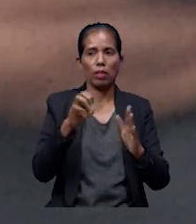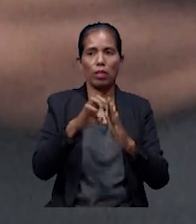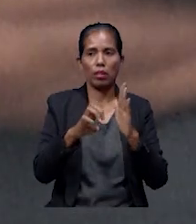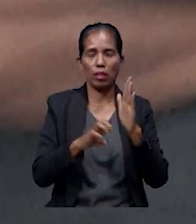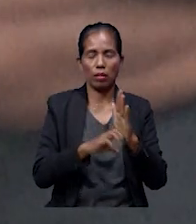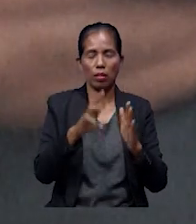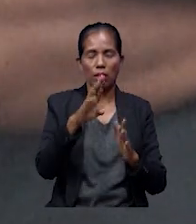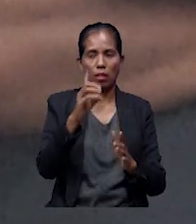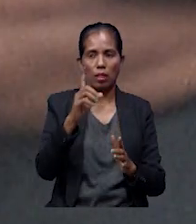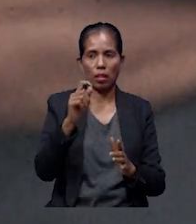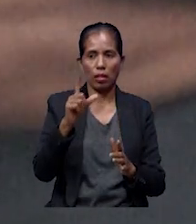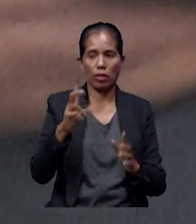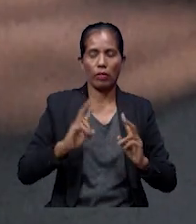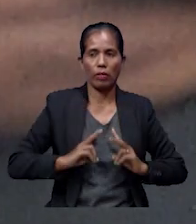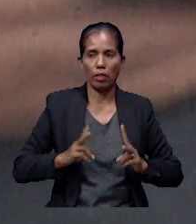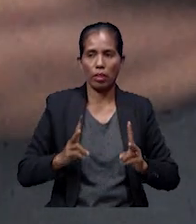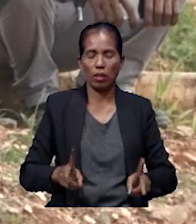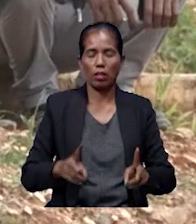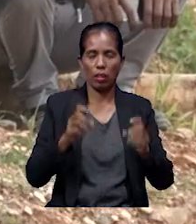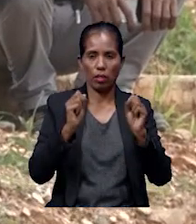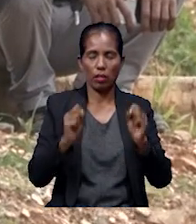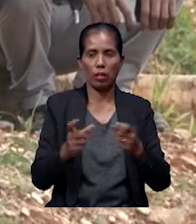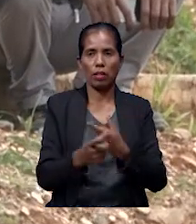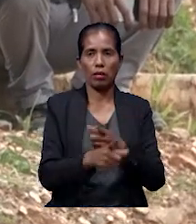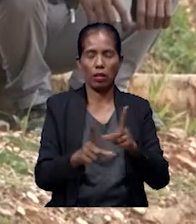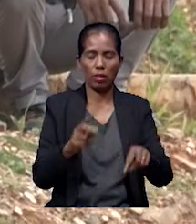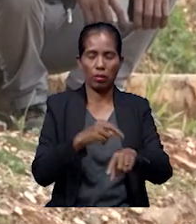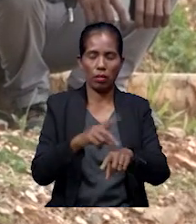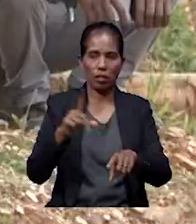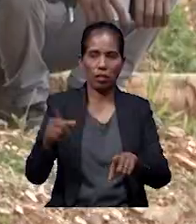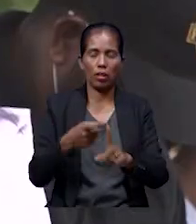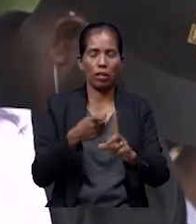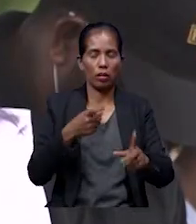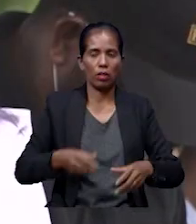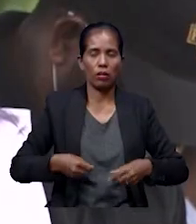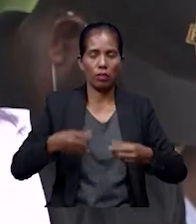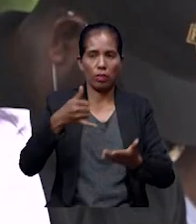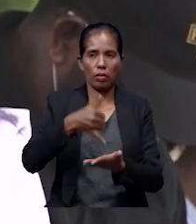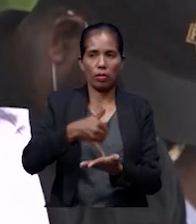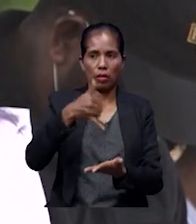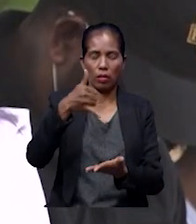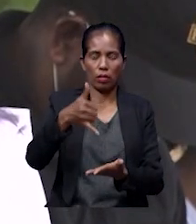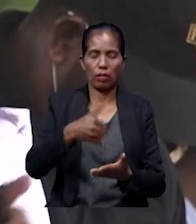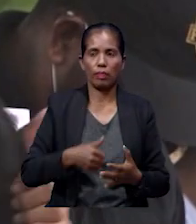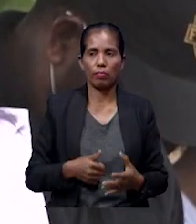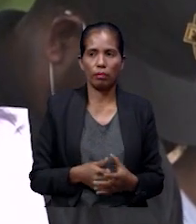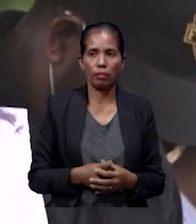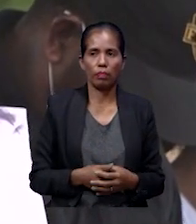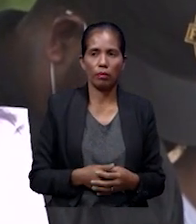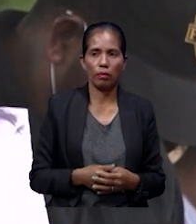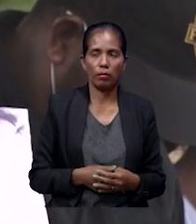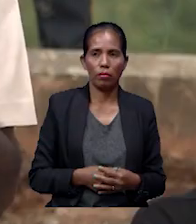RDTL, nudar veterano no combatente libertação nacional, liu se condecora a Ordem Nicolau Lobato.